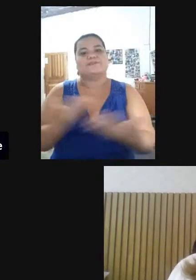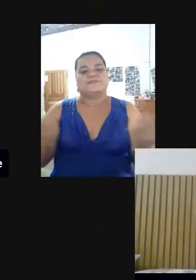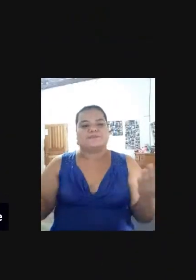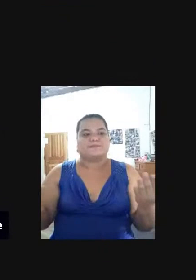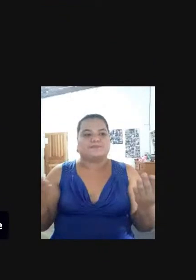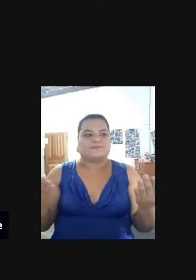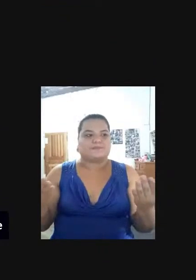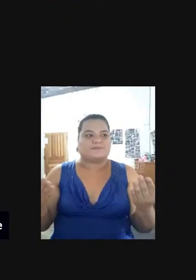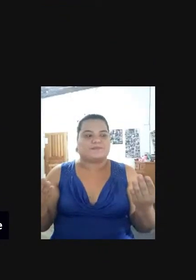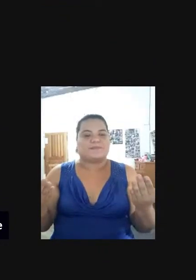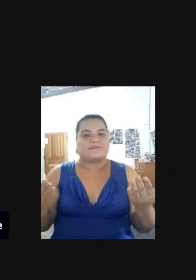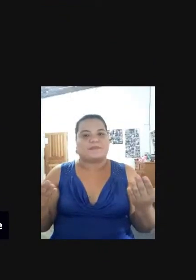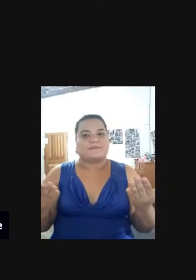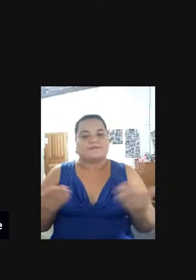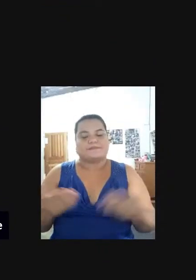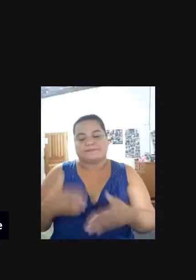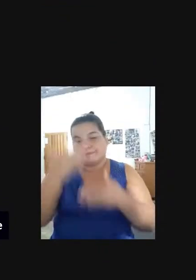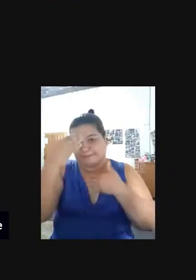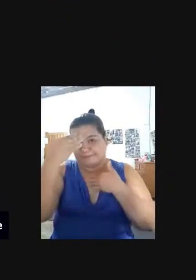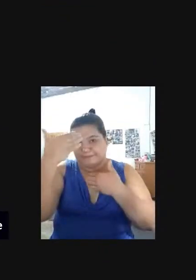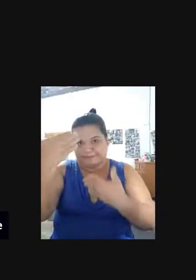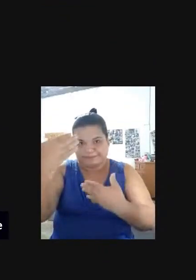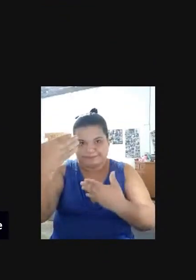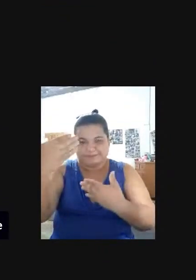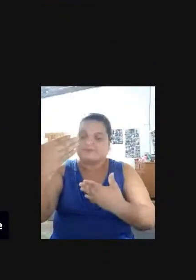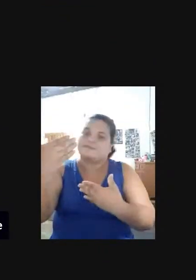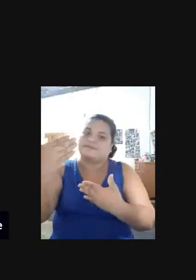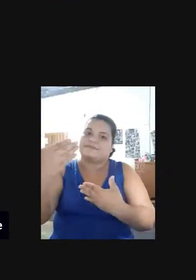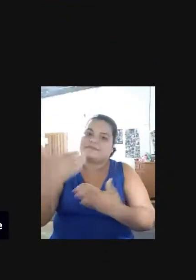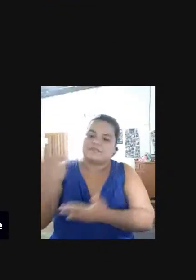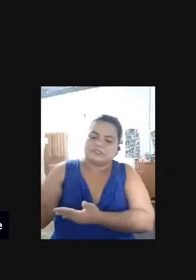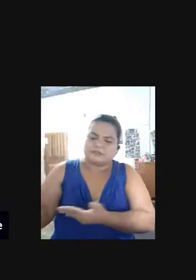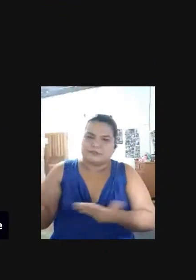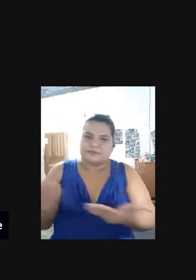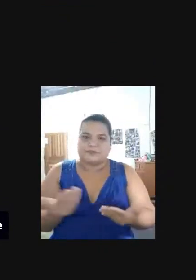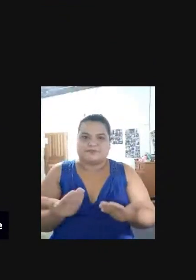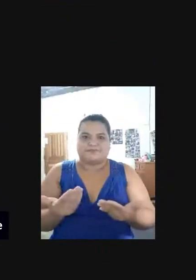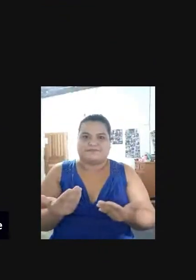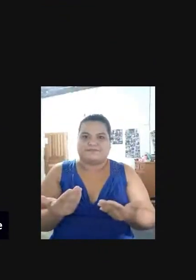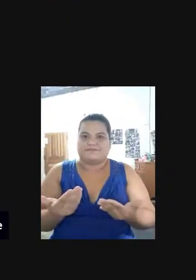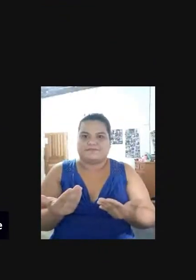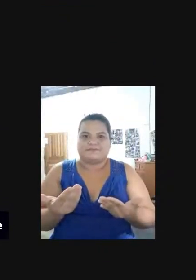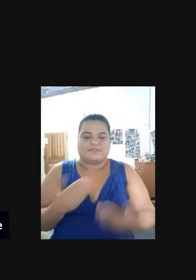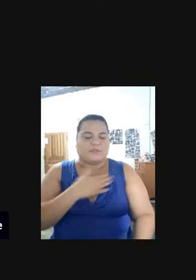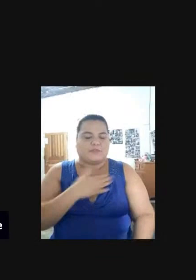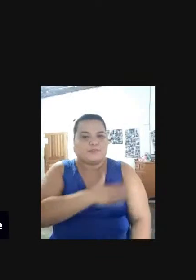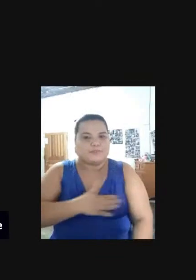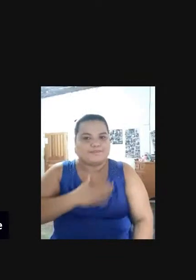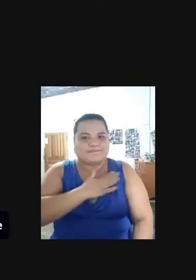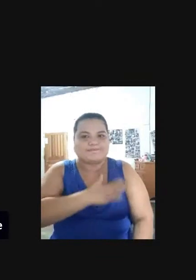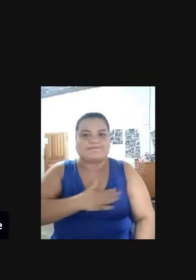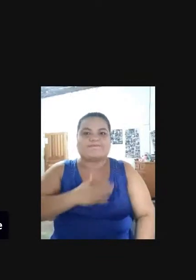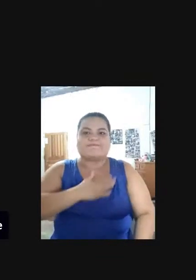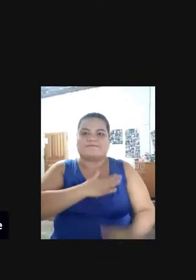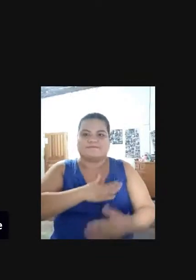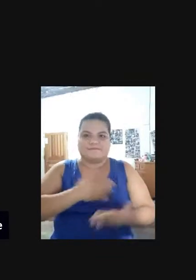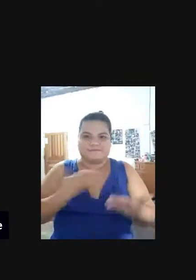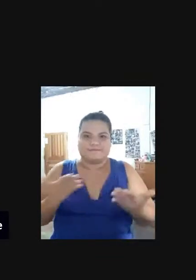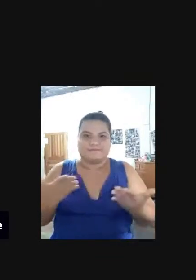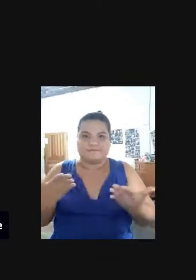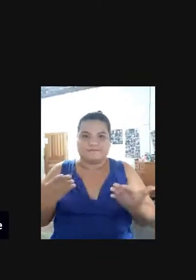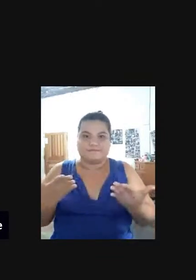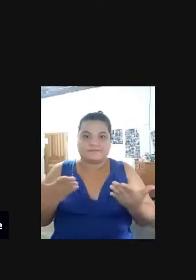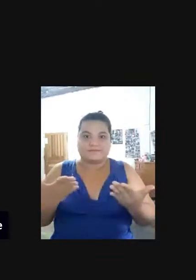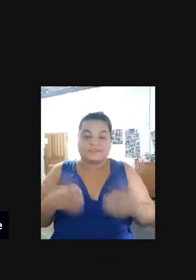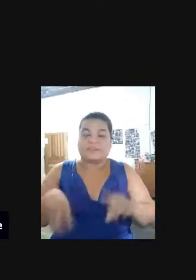Gostaria primeiro de agradecer, esse convite. Para mim é um imenso prazer estar, primeiro, falando sobre esse